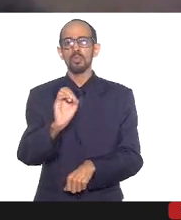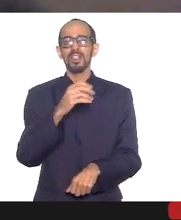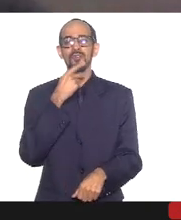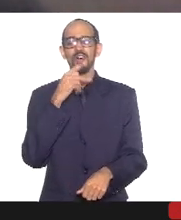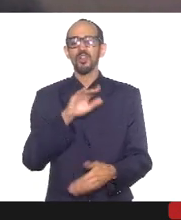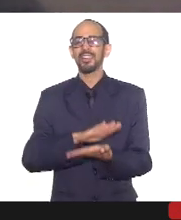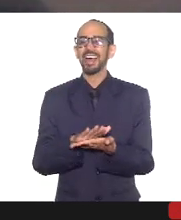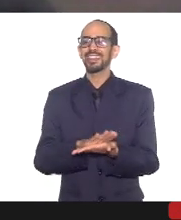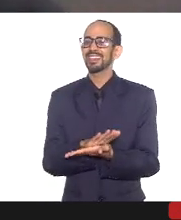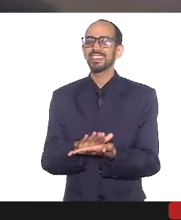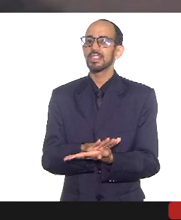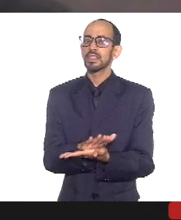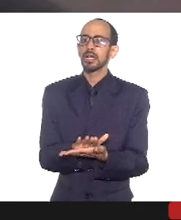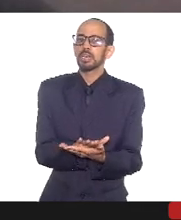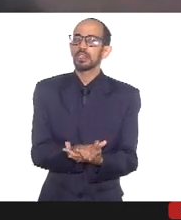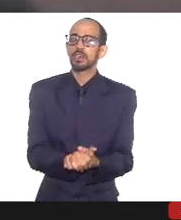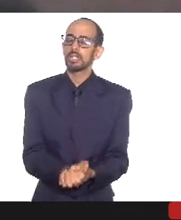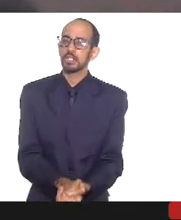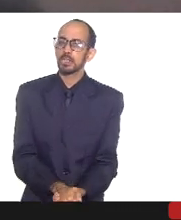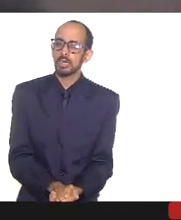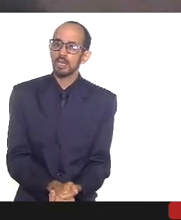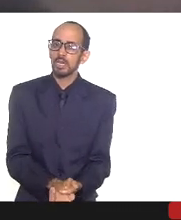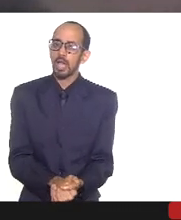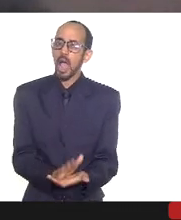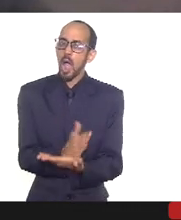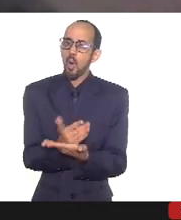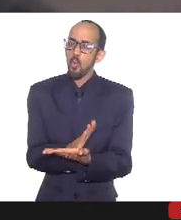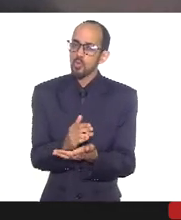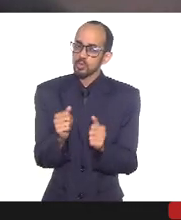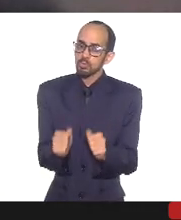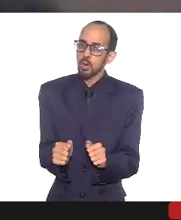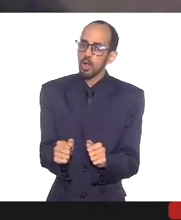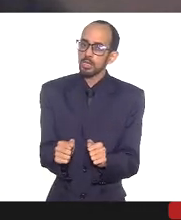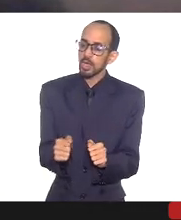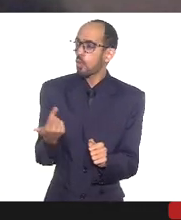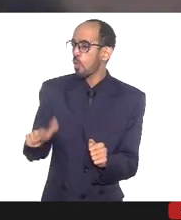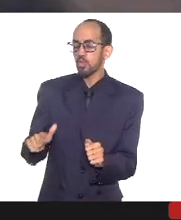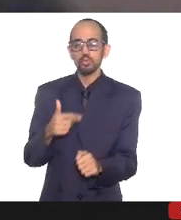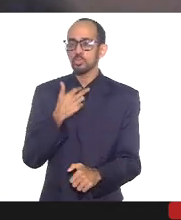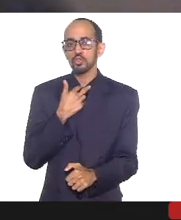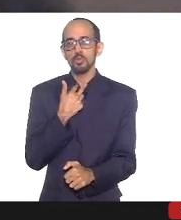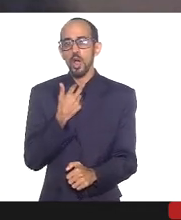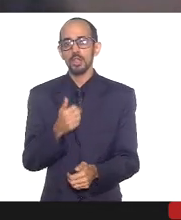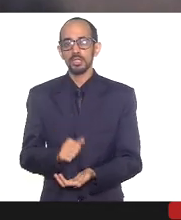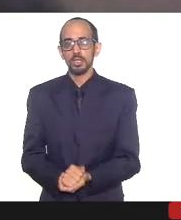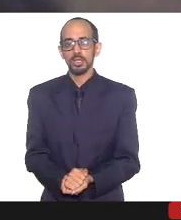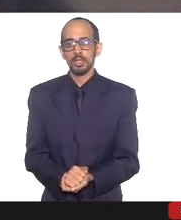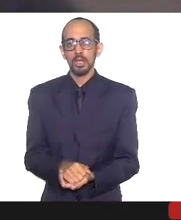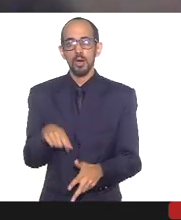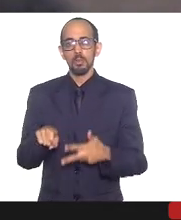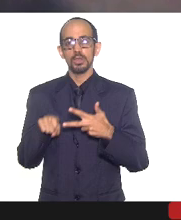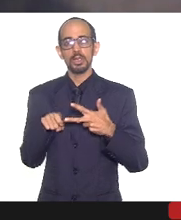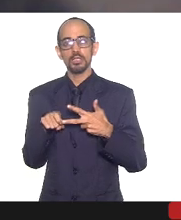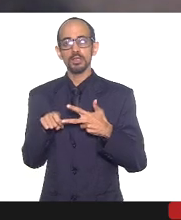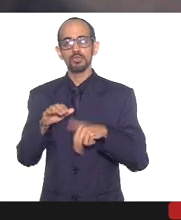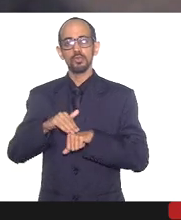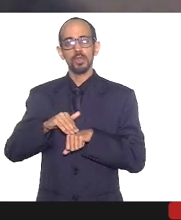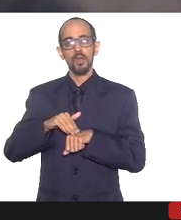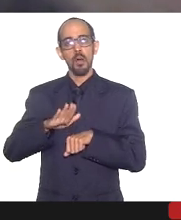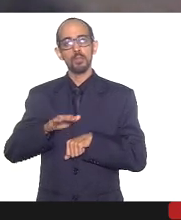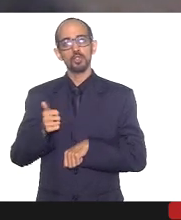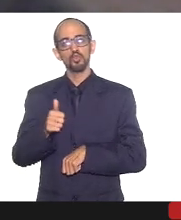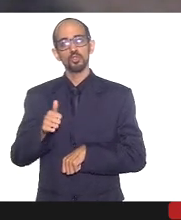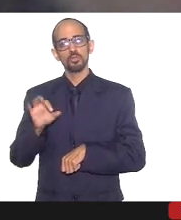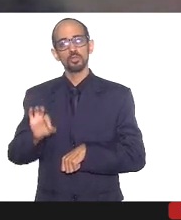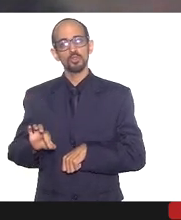isso. Uma linha, uns podem, outros não. Né? O aumento do executivo e a negação de um aumento salarial para